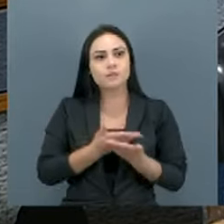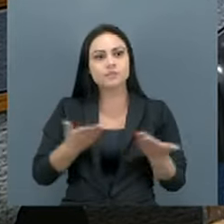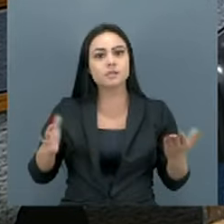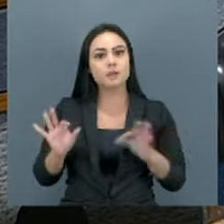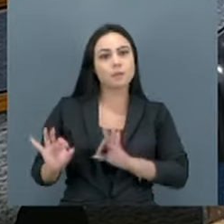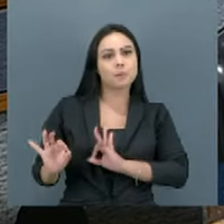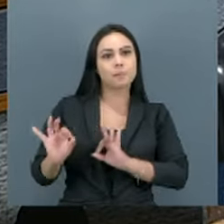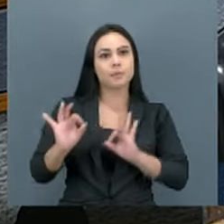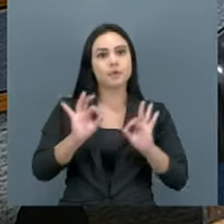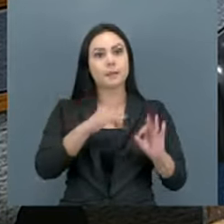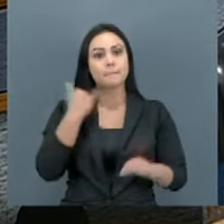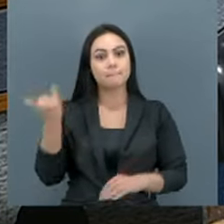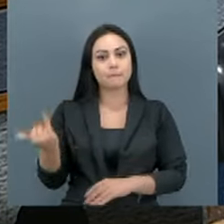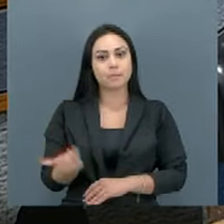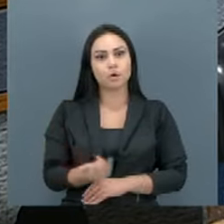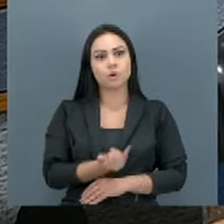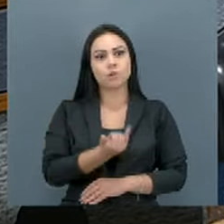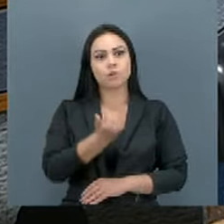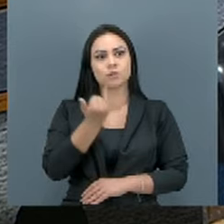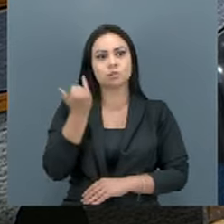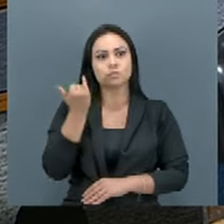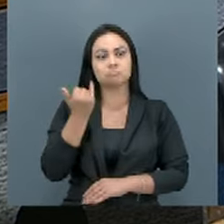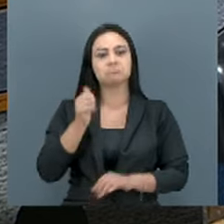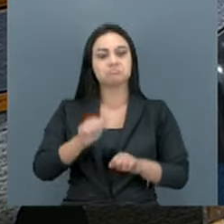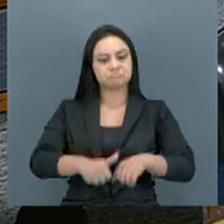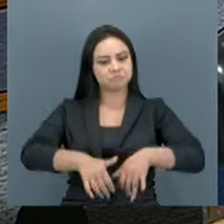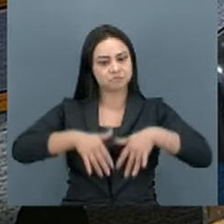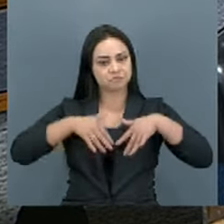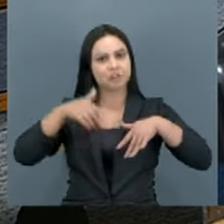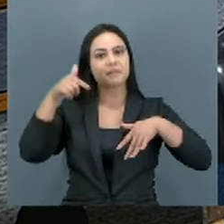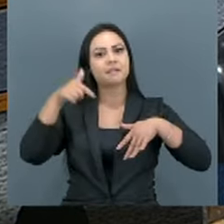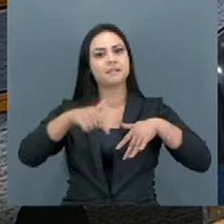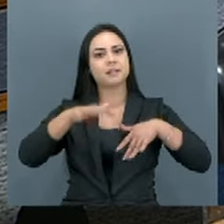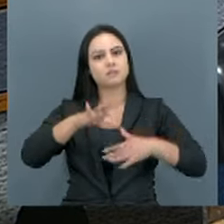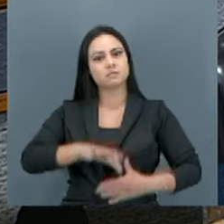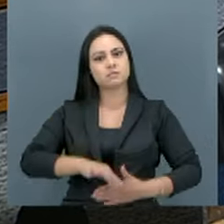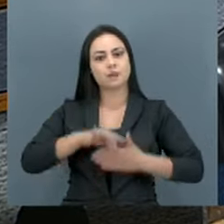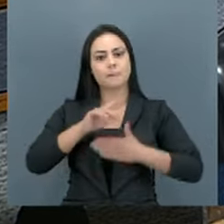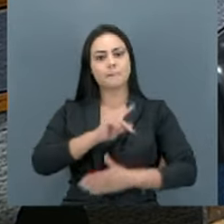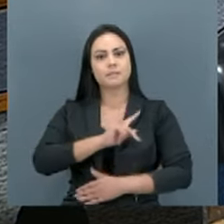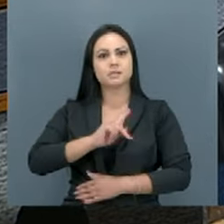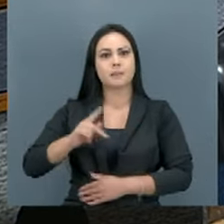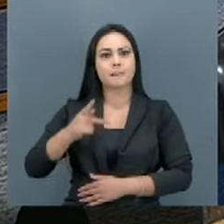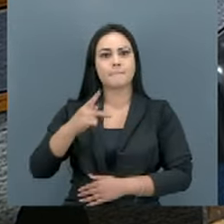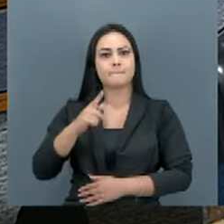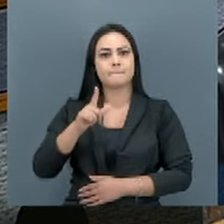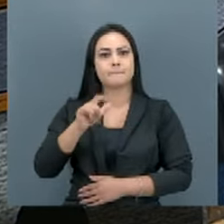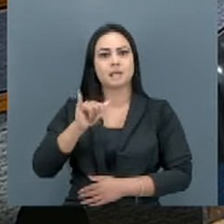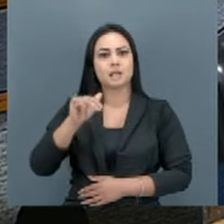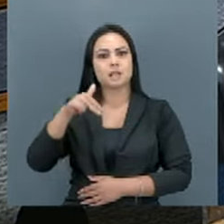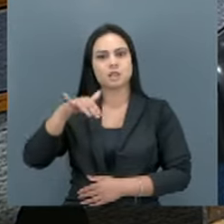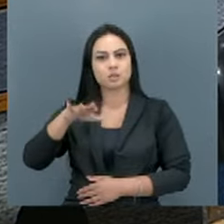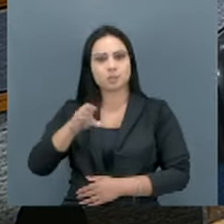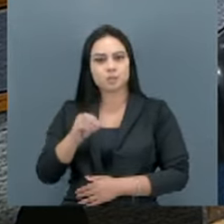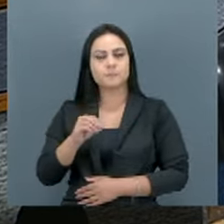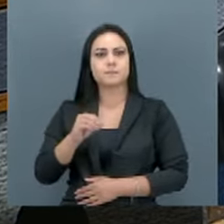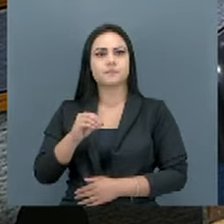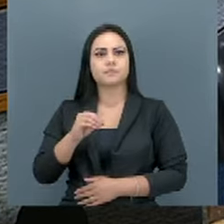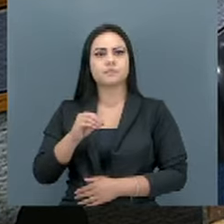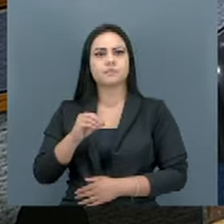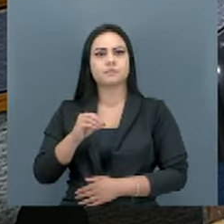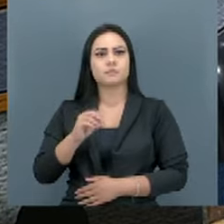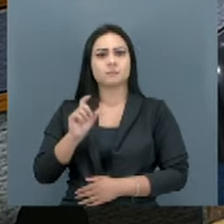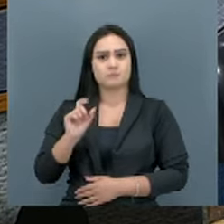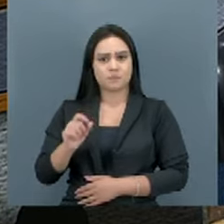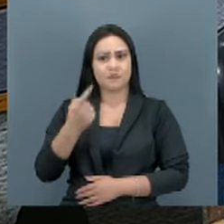essa importante audiência aqui, sobretudo liderada pelo presidente Plínio, em relação à CPI das... Que o senhor vira